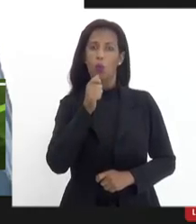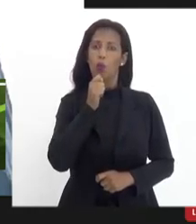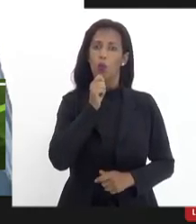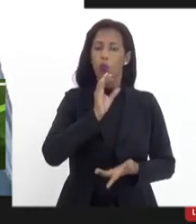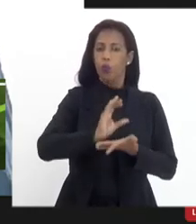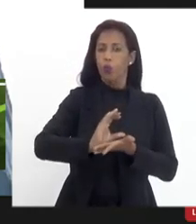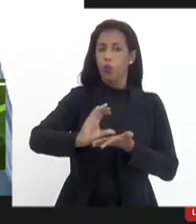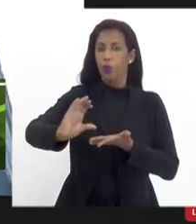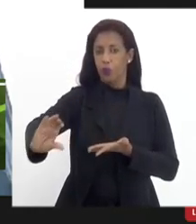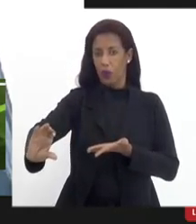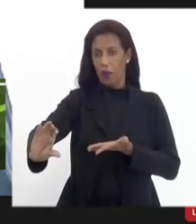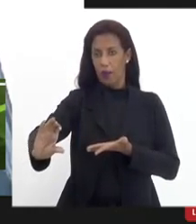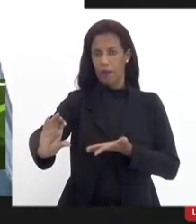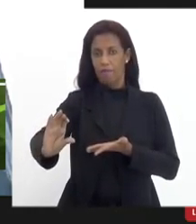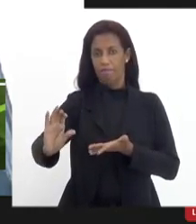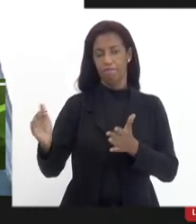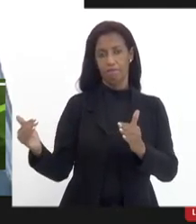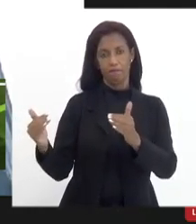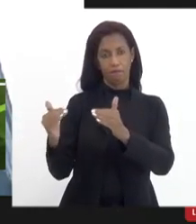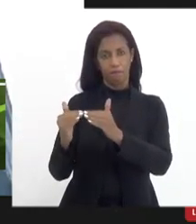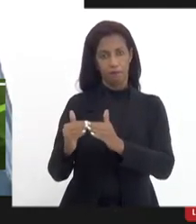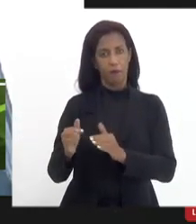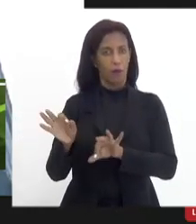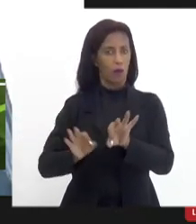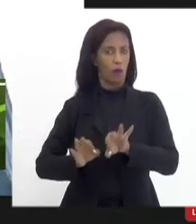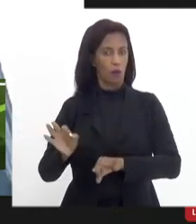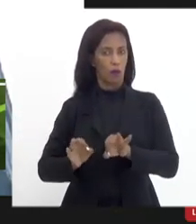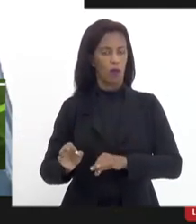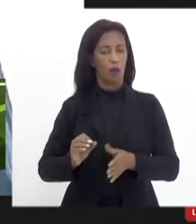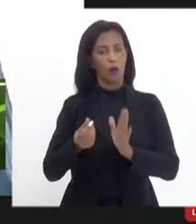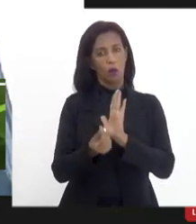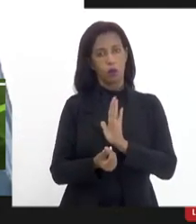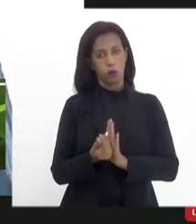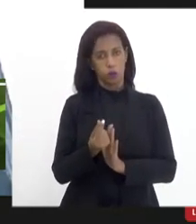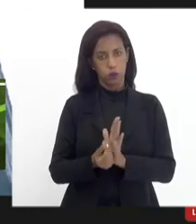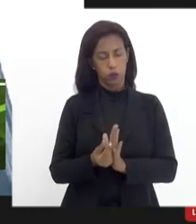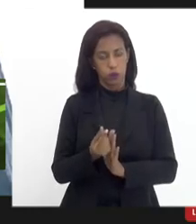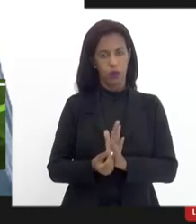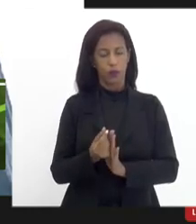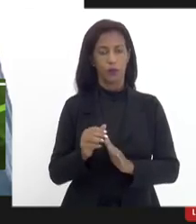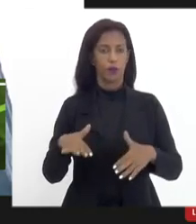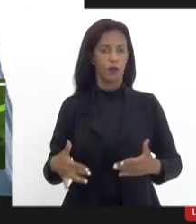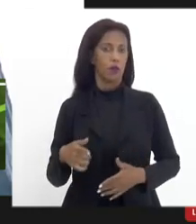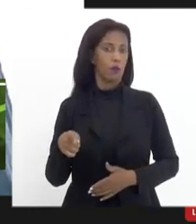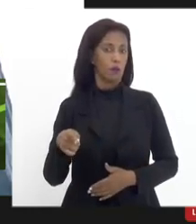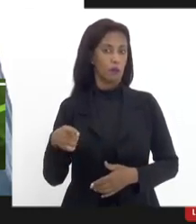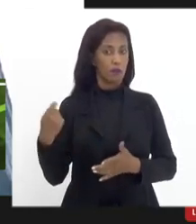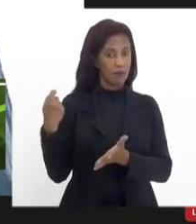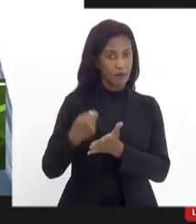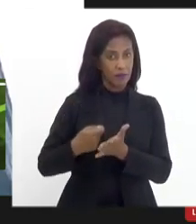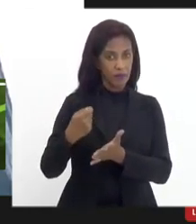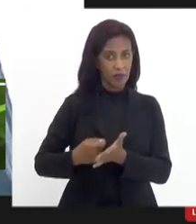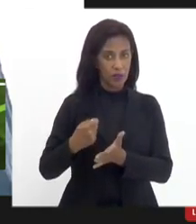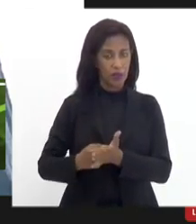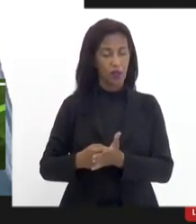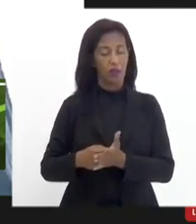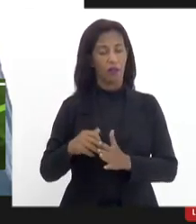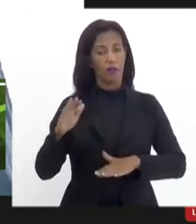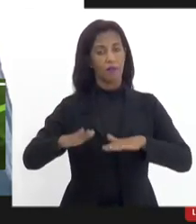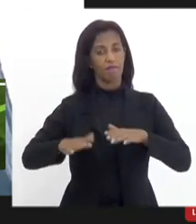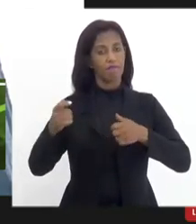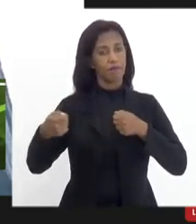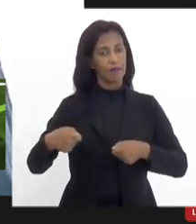verba acordada já com planejamento e orçamento. Então, para que ela tenha efetividade, vai demandar